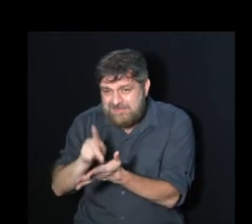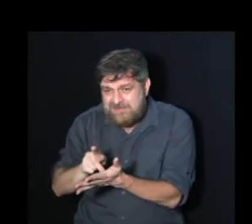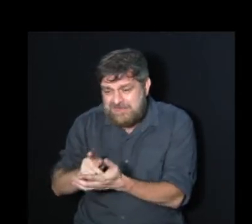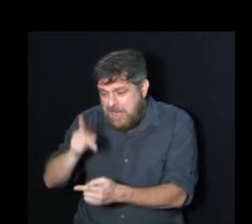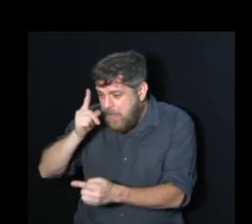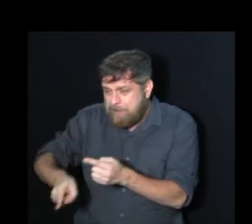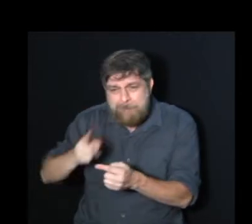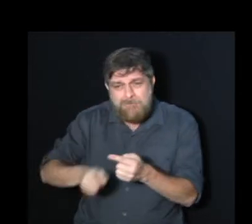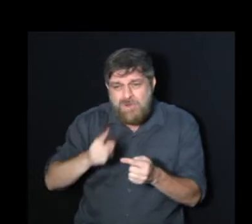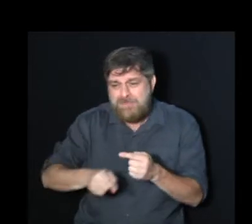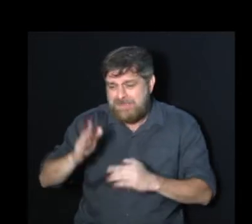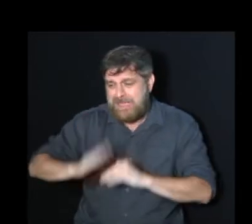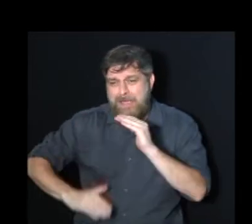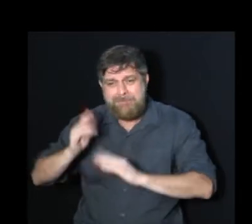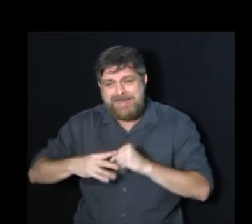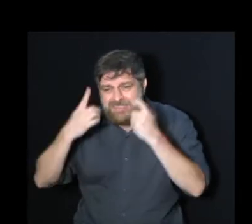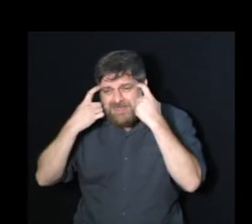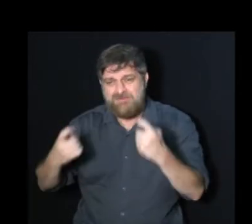impedir que isso aconteça.